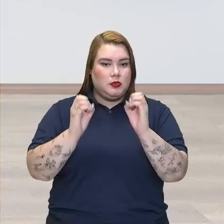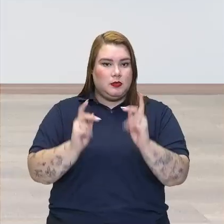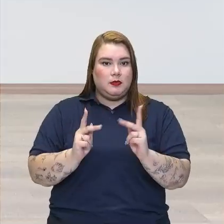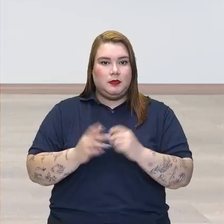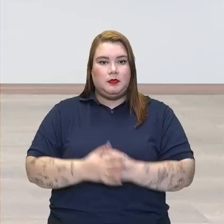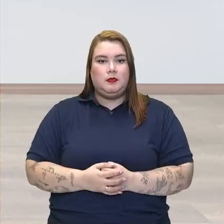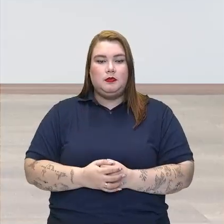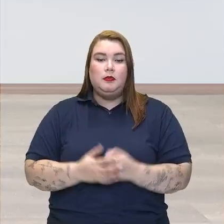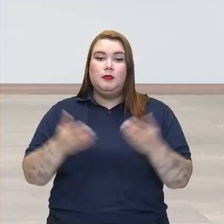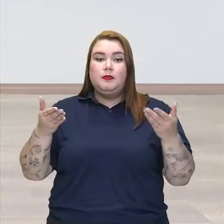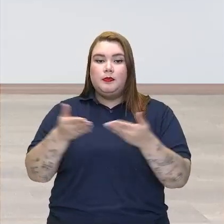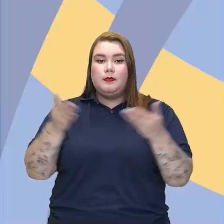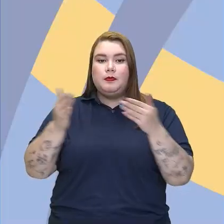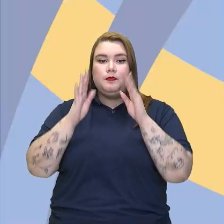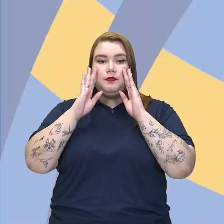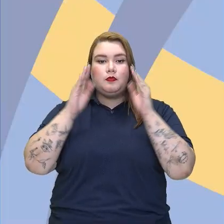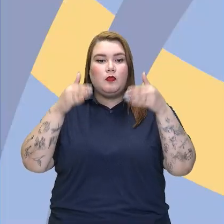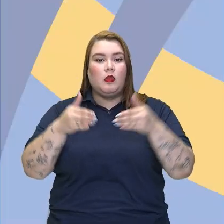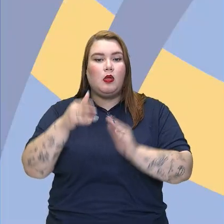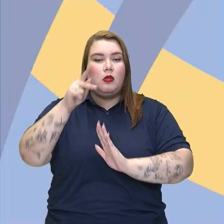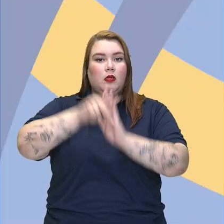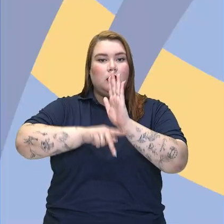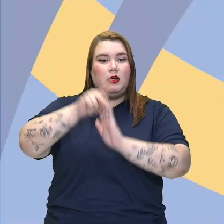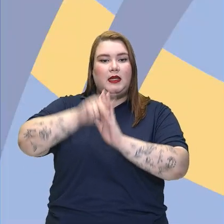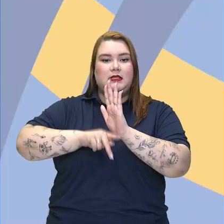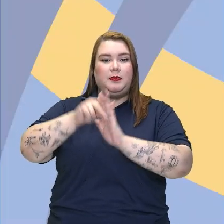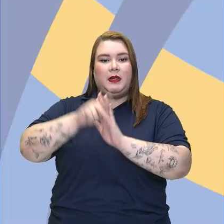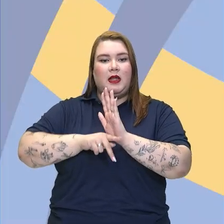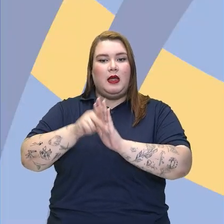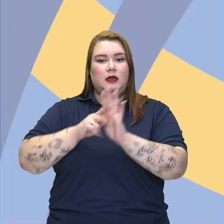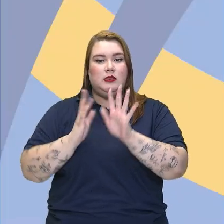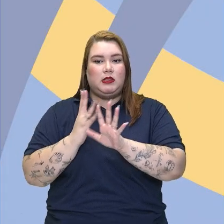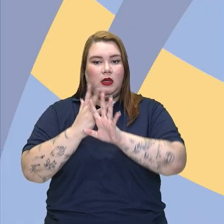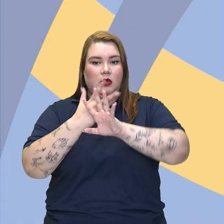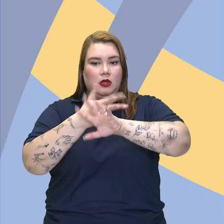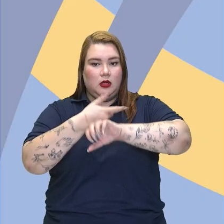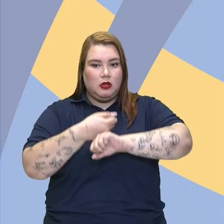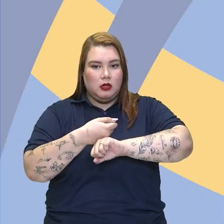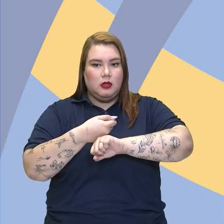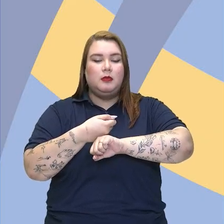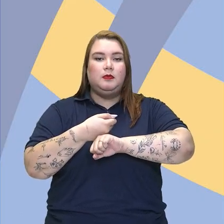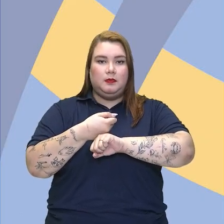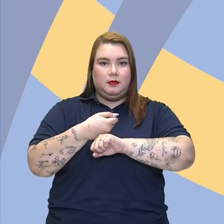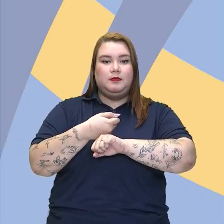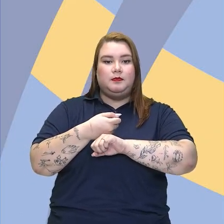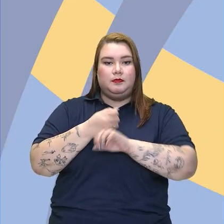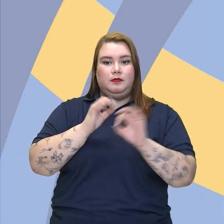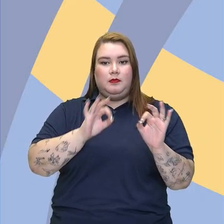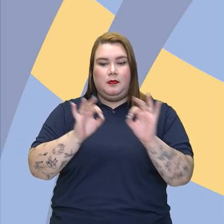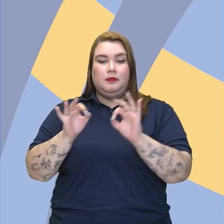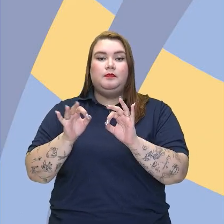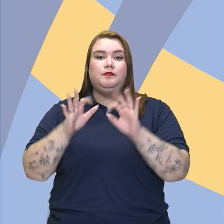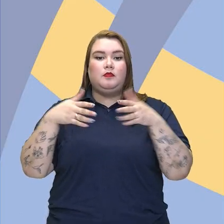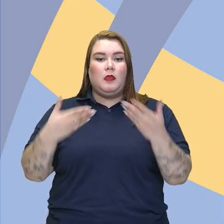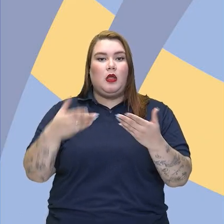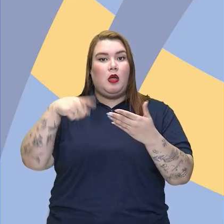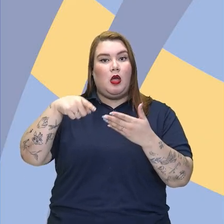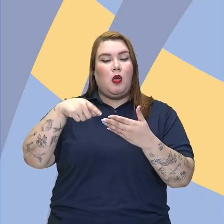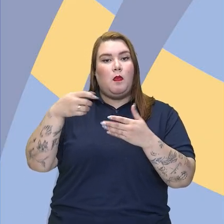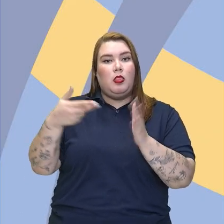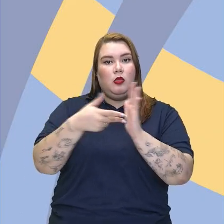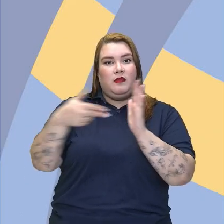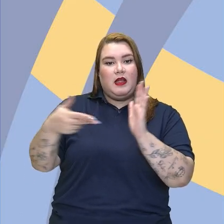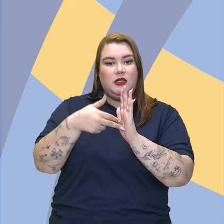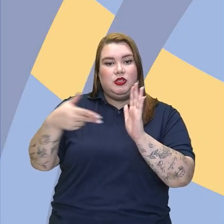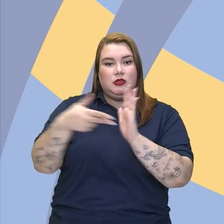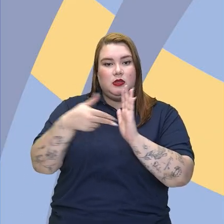vai falar um pouco sobre os projetos interdisciplinares, né? Isso também é uma novidade para o ano de 2026. Mas